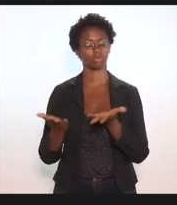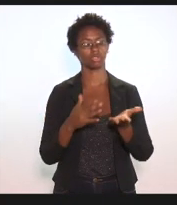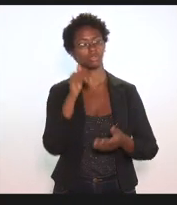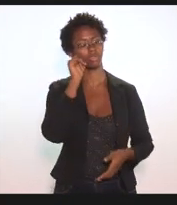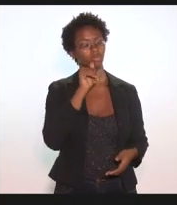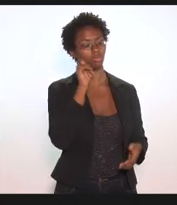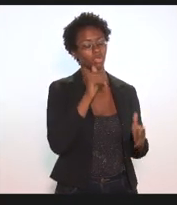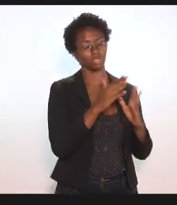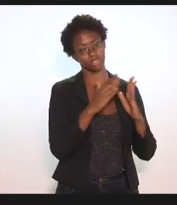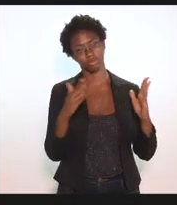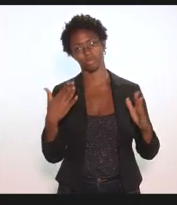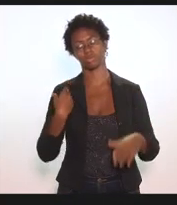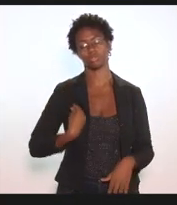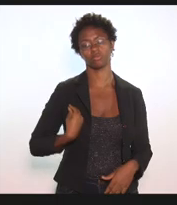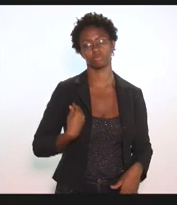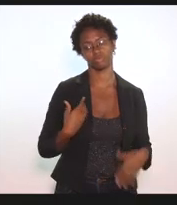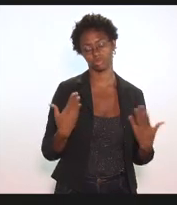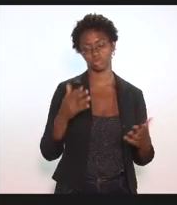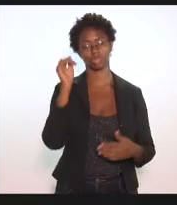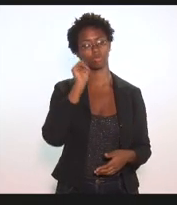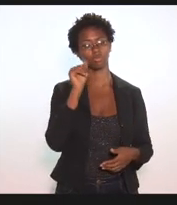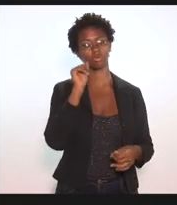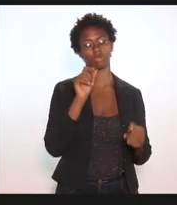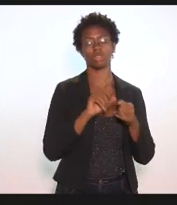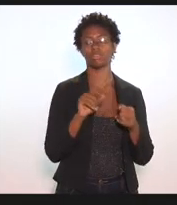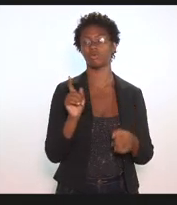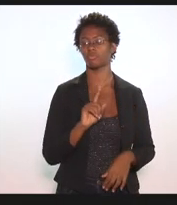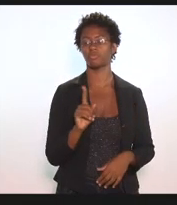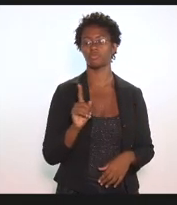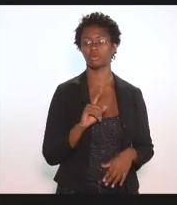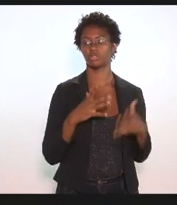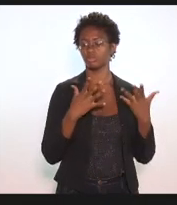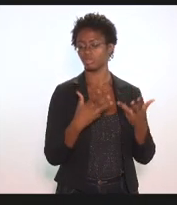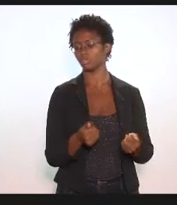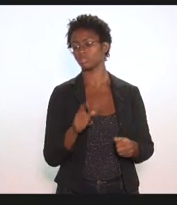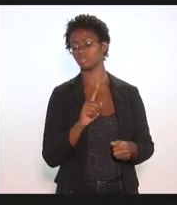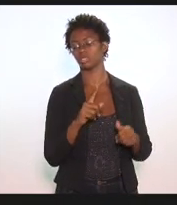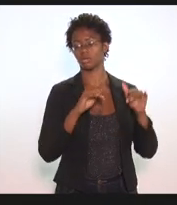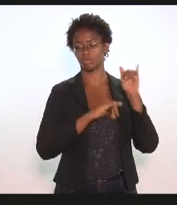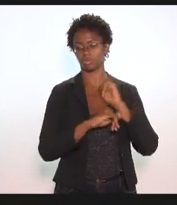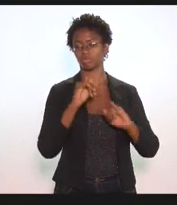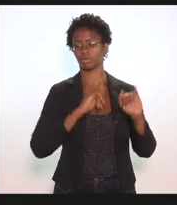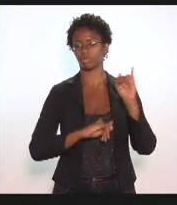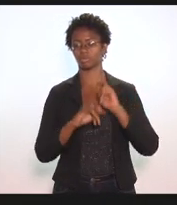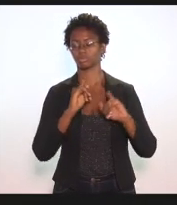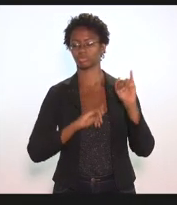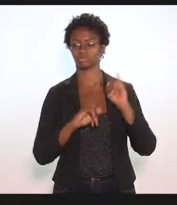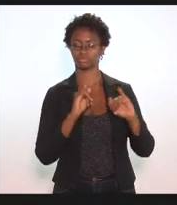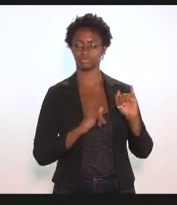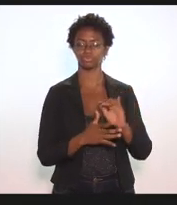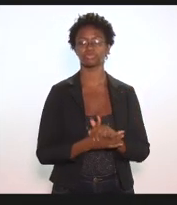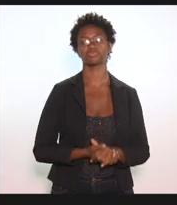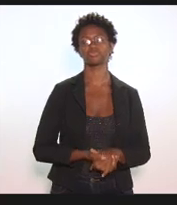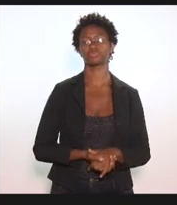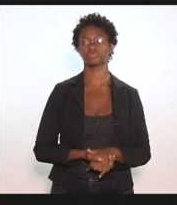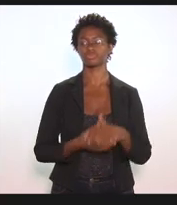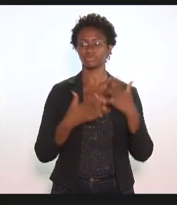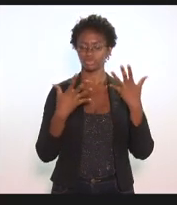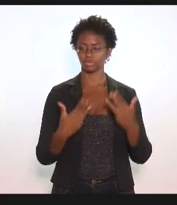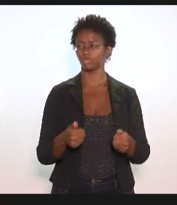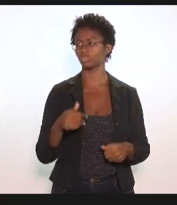vida, né? Então, as mulheres não sabem, não recebem informações, as mulheres não